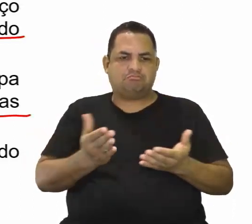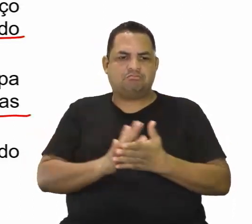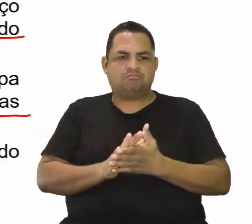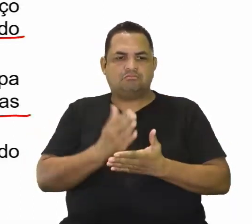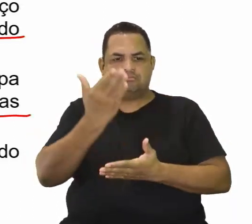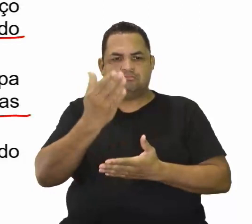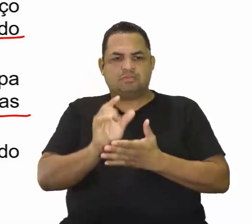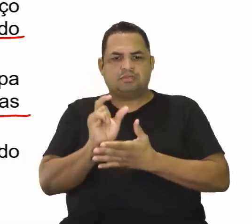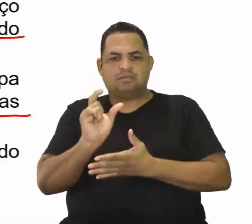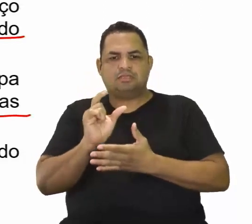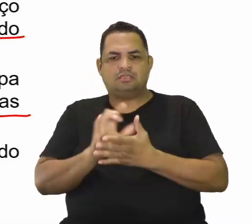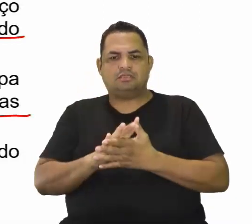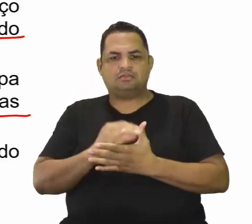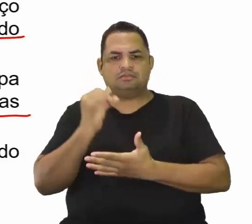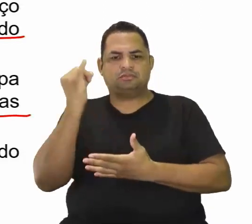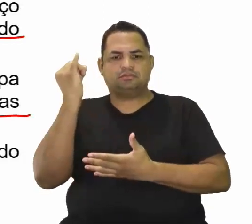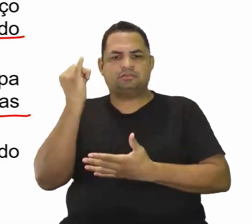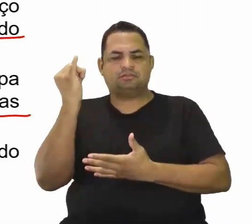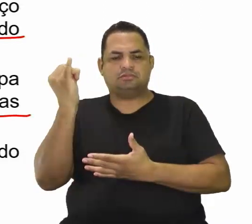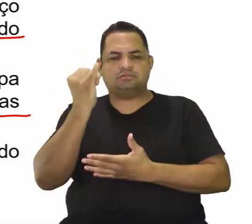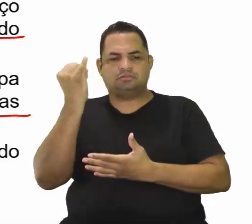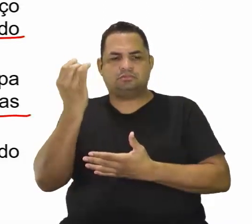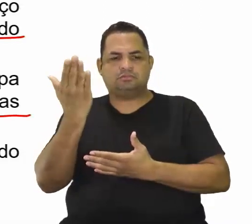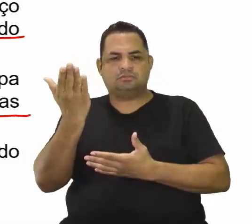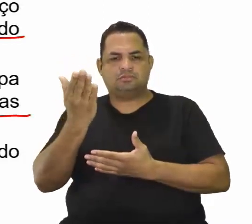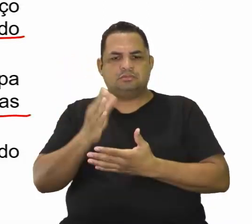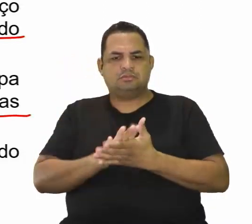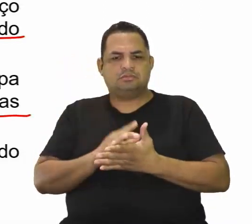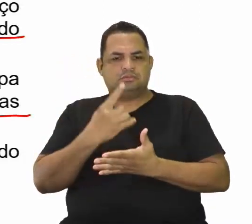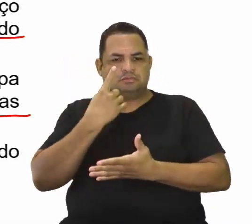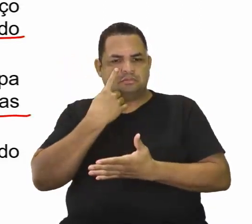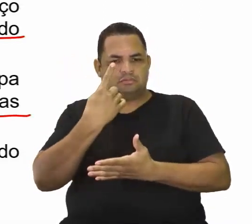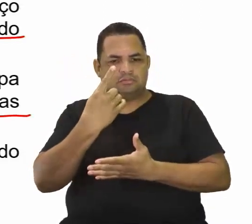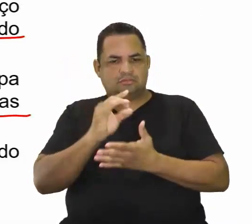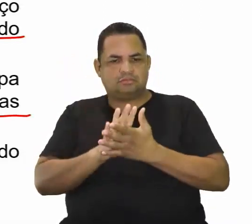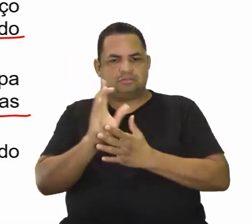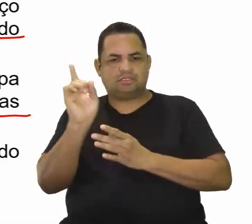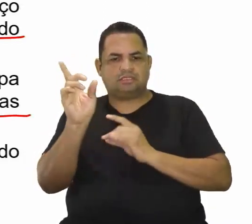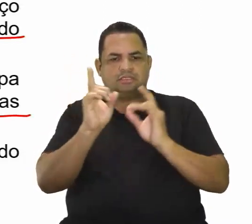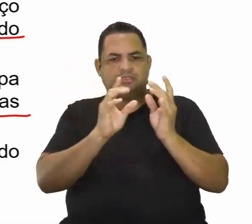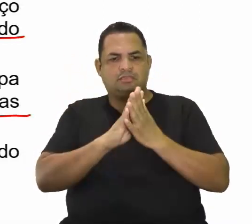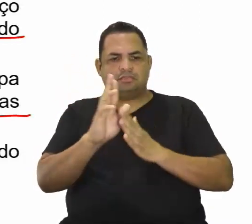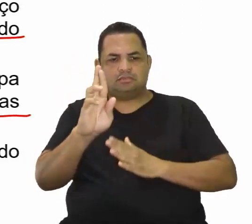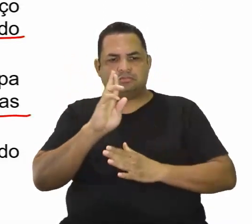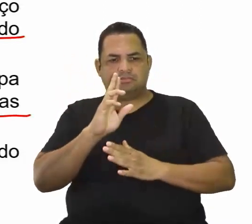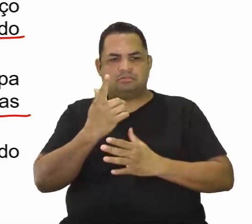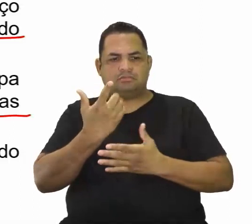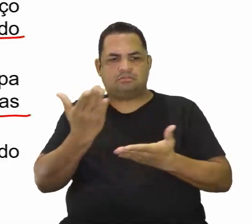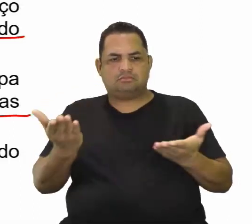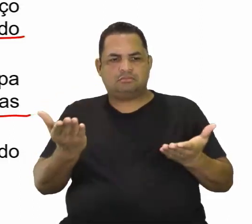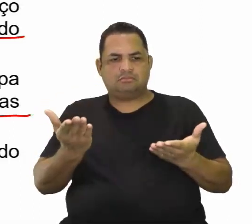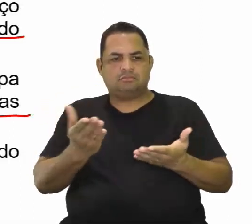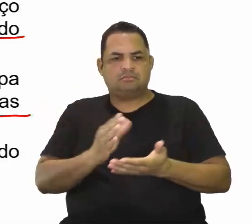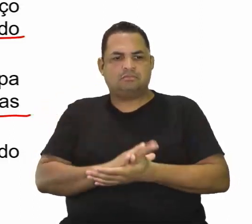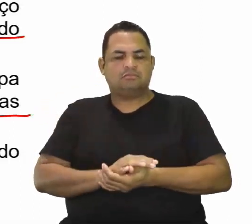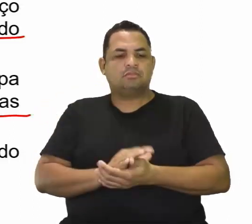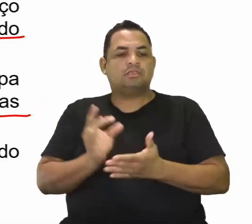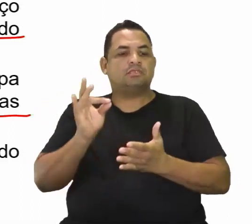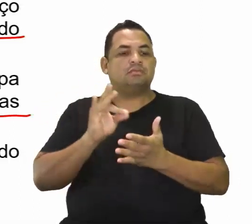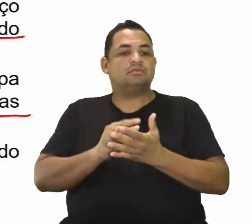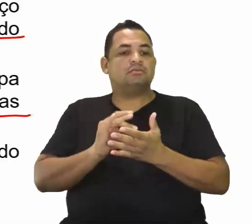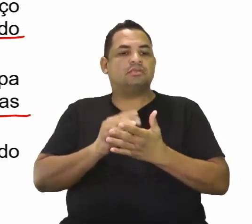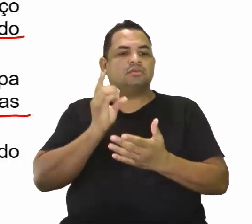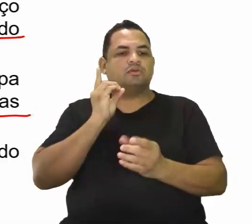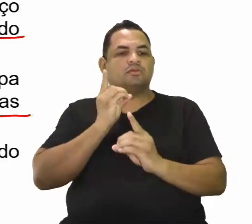Essas são as palavras-chave que a gente acaba identificando em cada resposta, onde você vai chegar, de fato, na